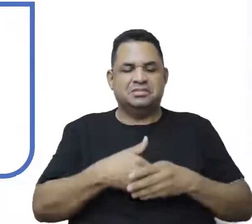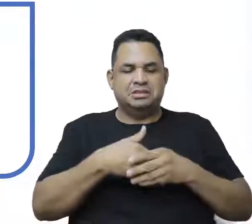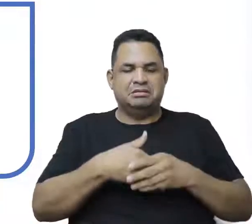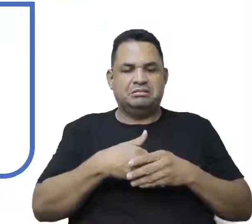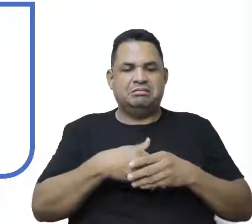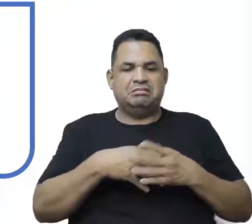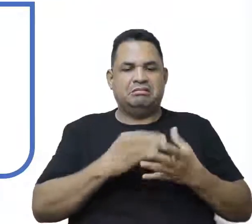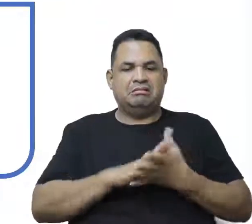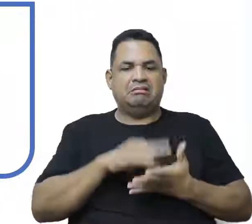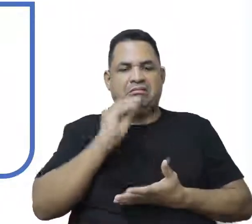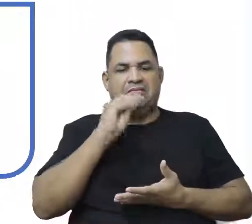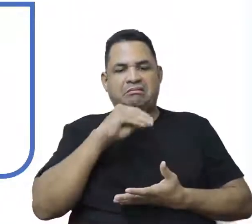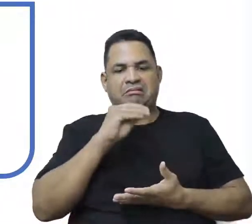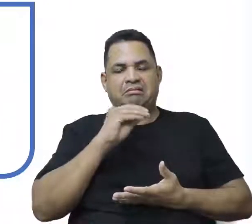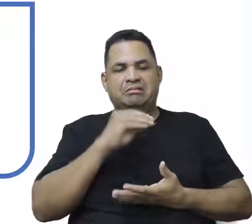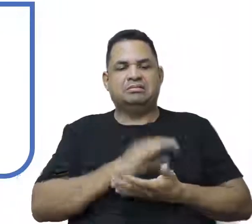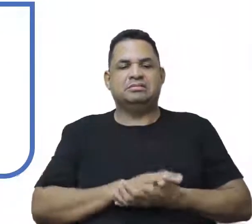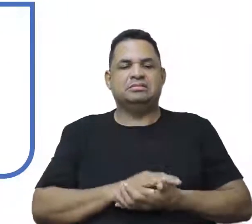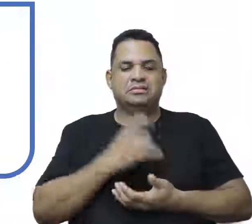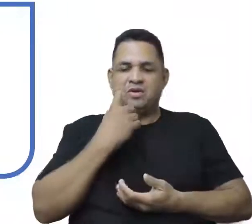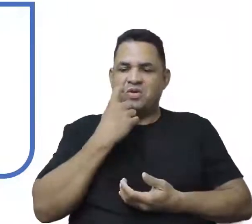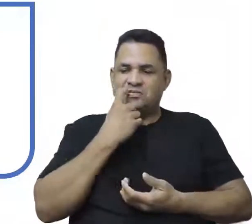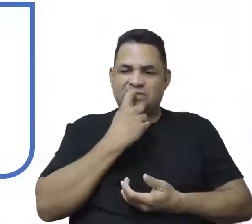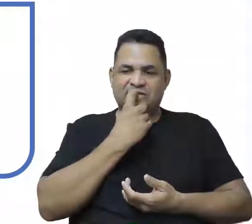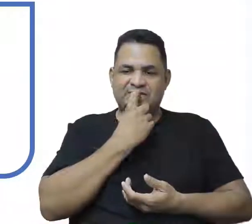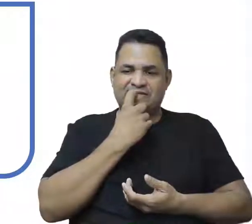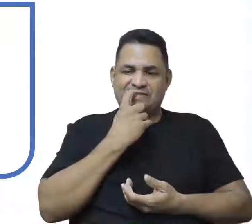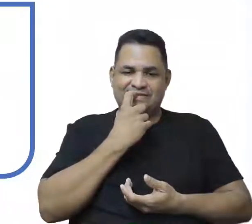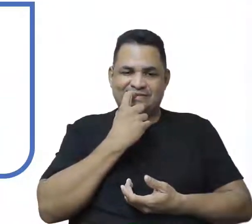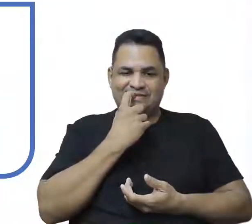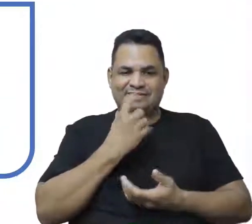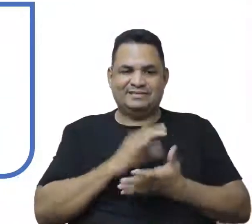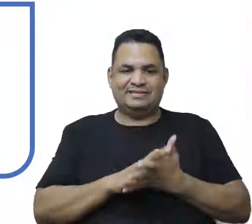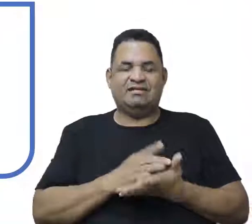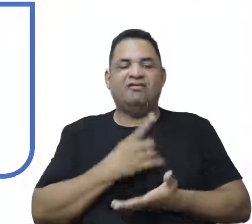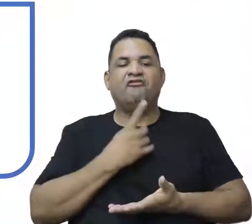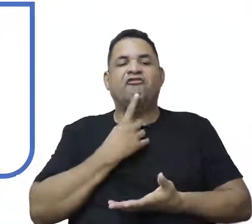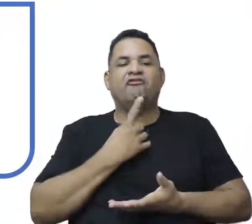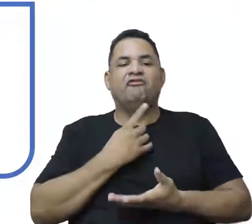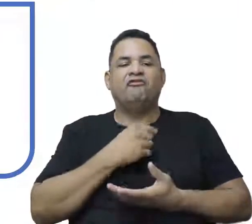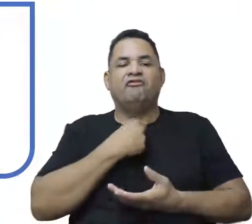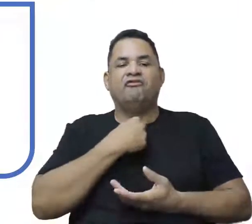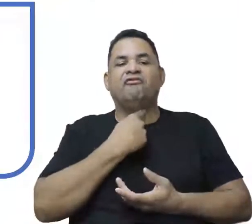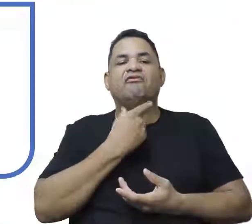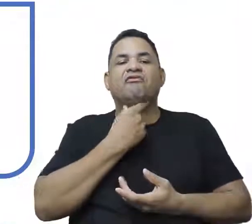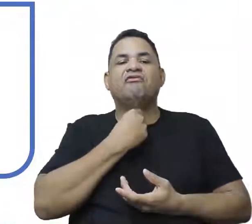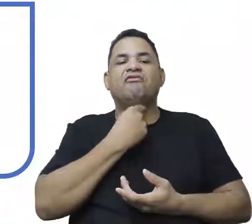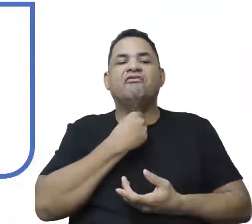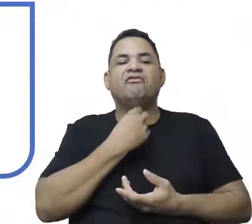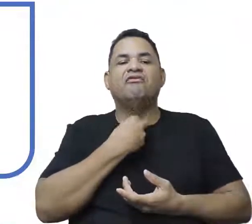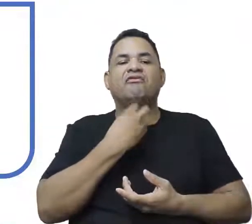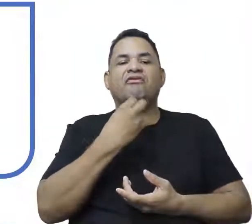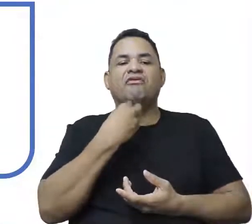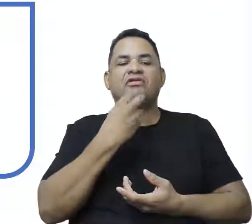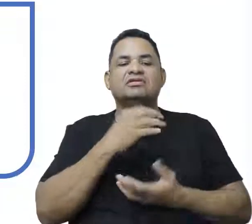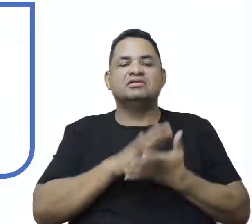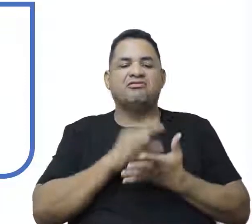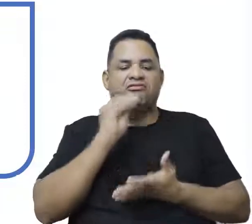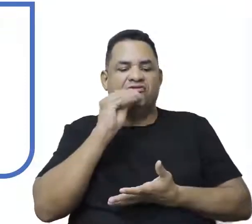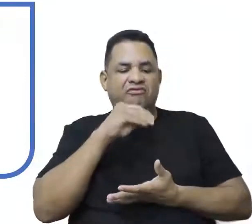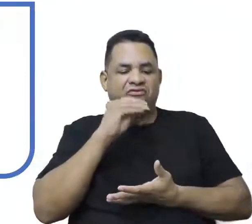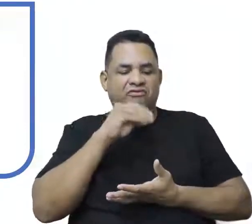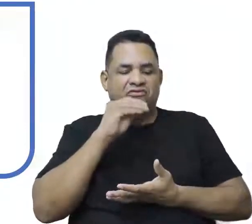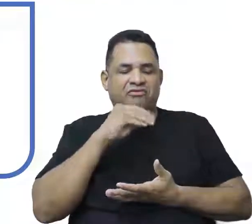frouxo, fraco, fica nesse vai e volta. Roer as unhas, uma voz um pouco mais fraca,